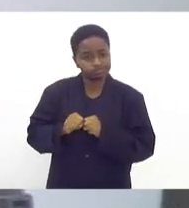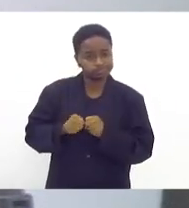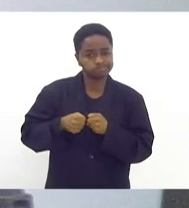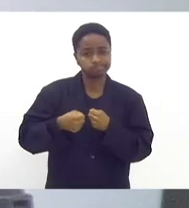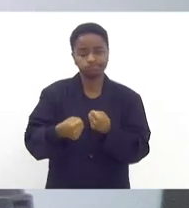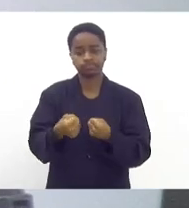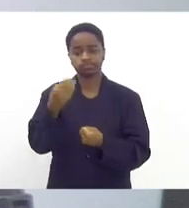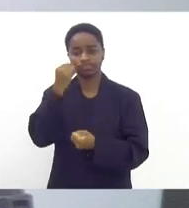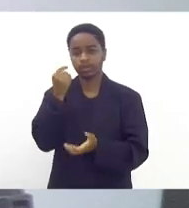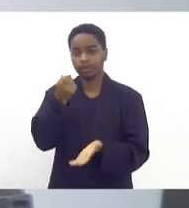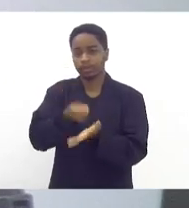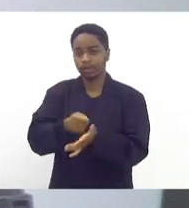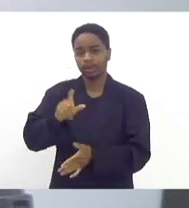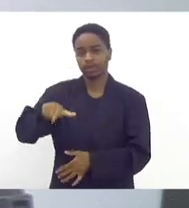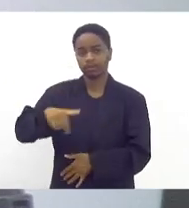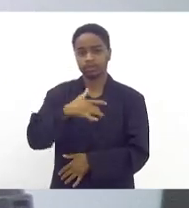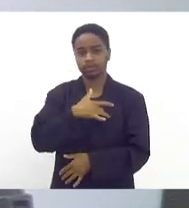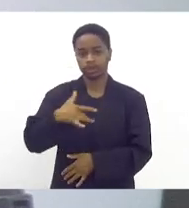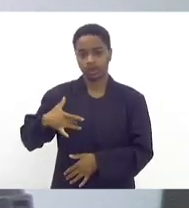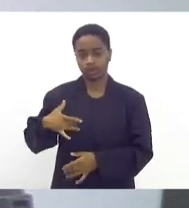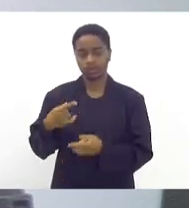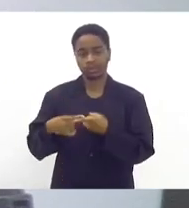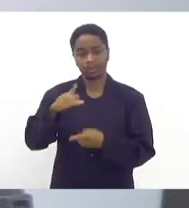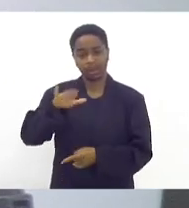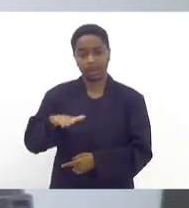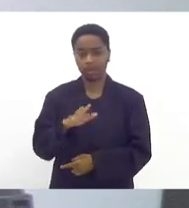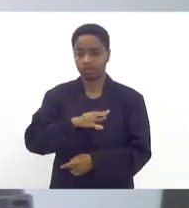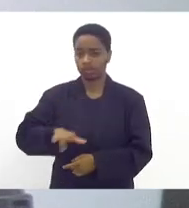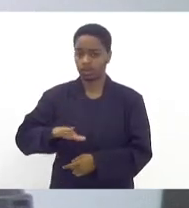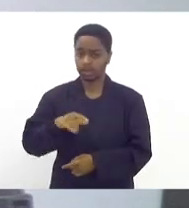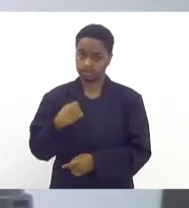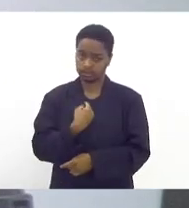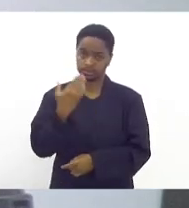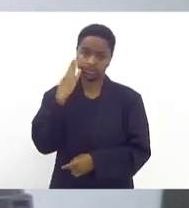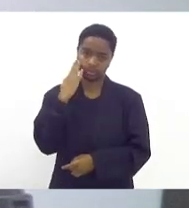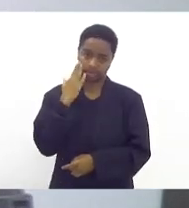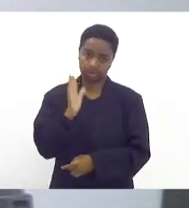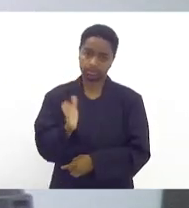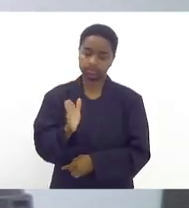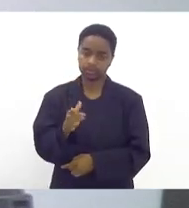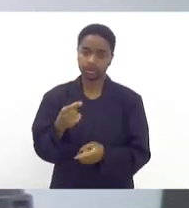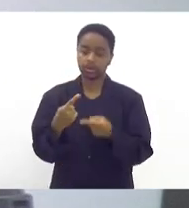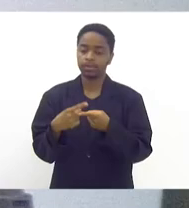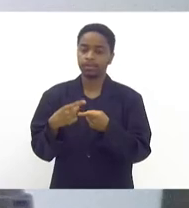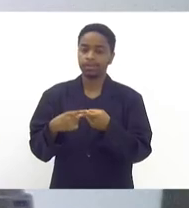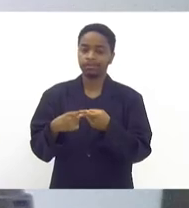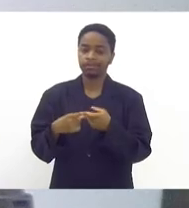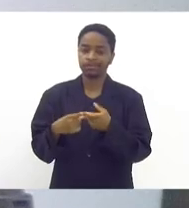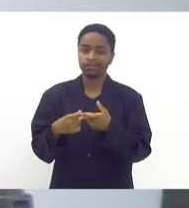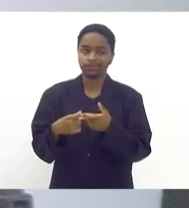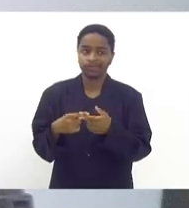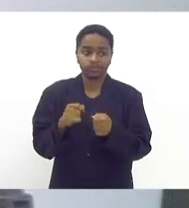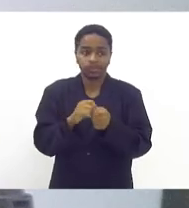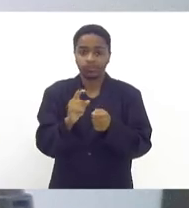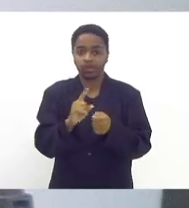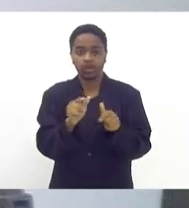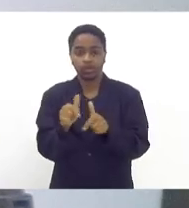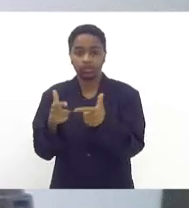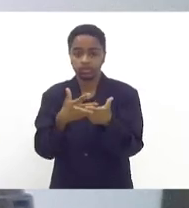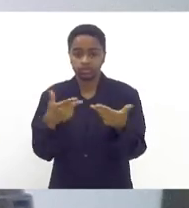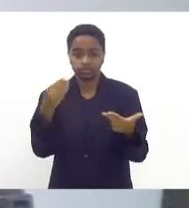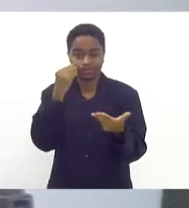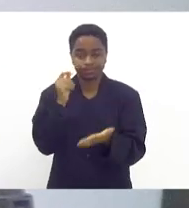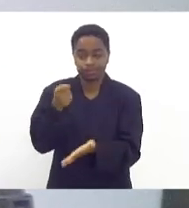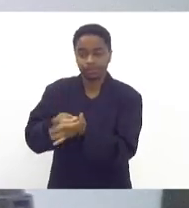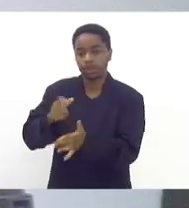para pagar um plano de saúde que não é barato a gente sabe disso deixa de fazer várias coisas para poder pagar um plano de